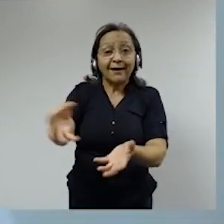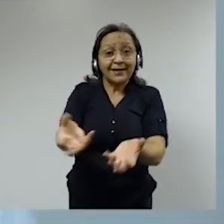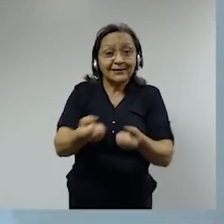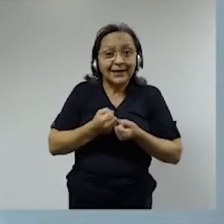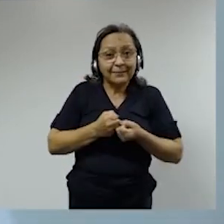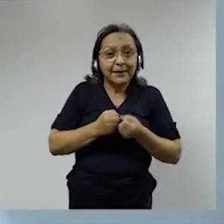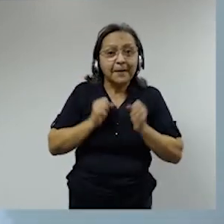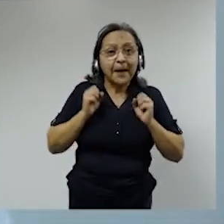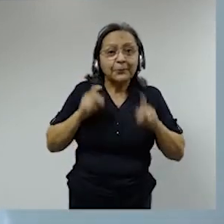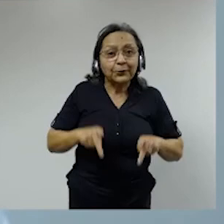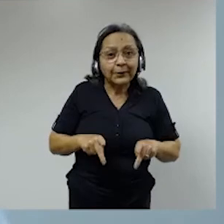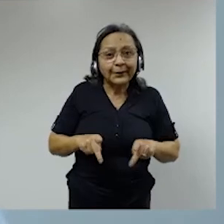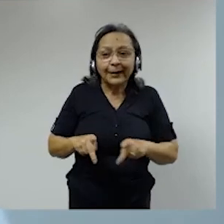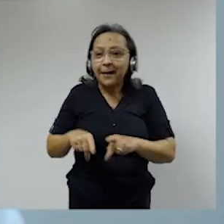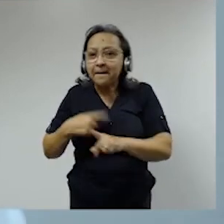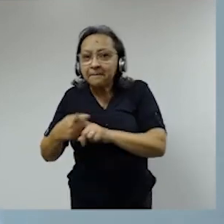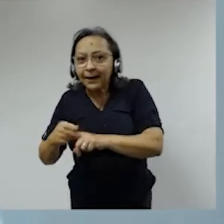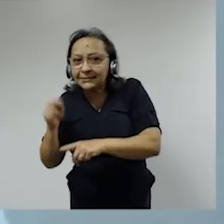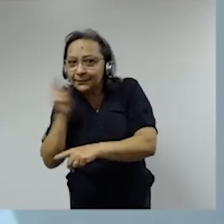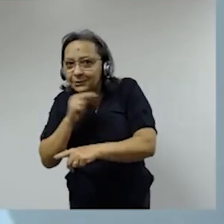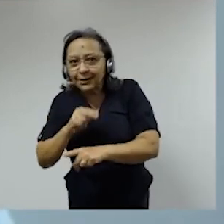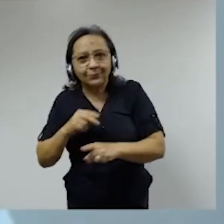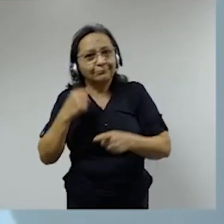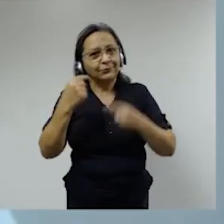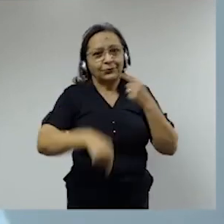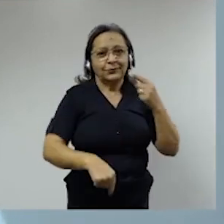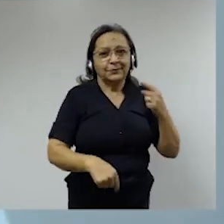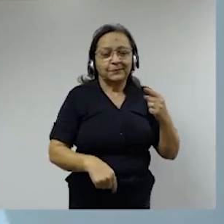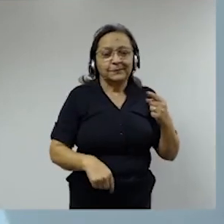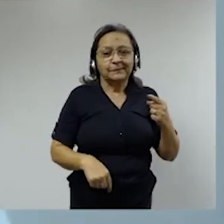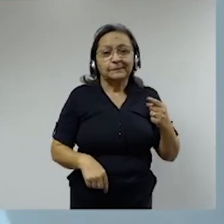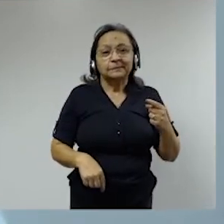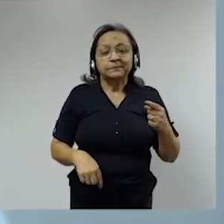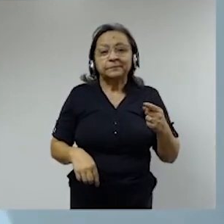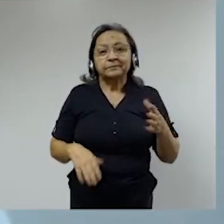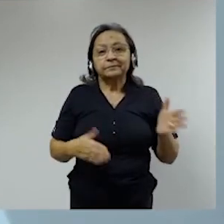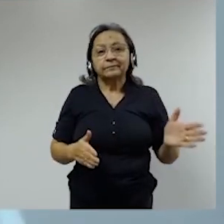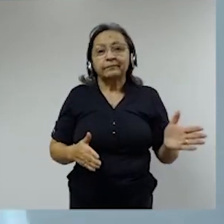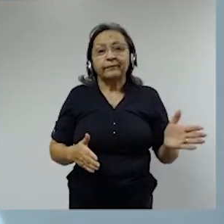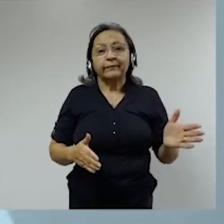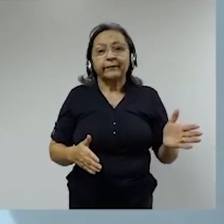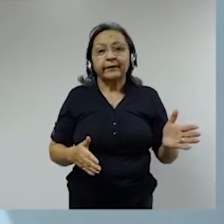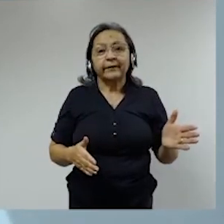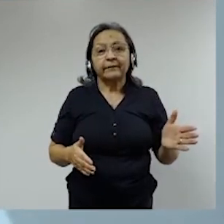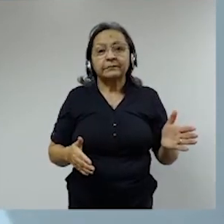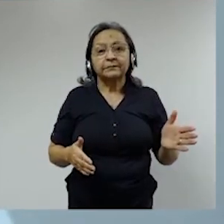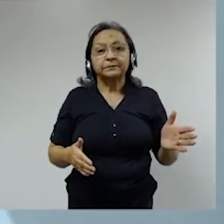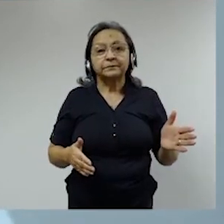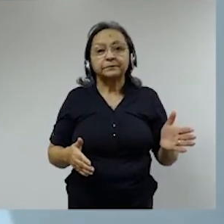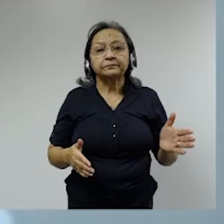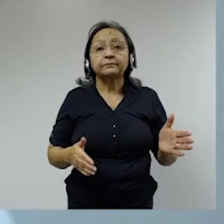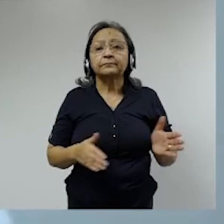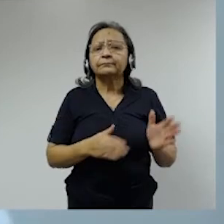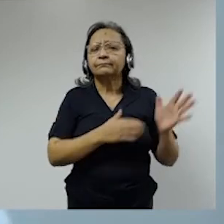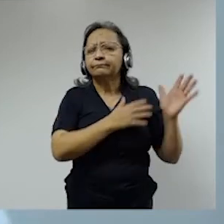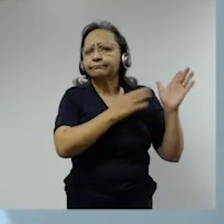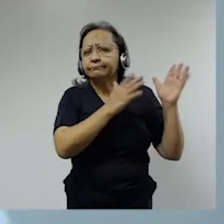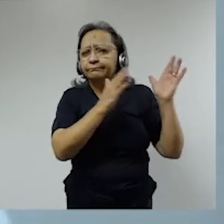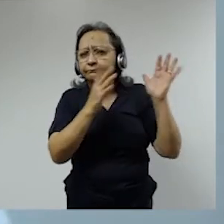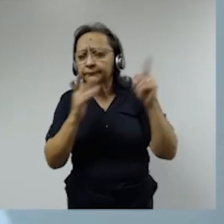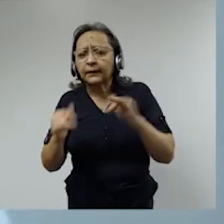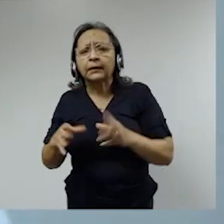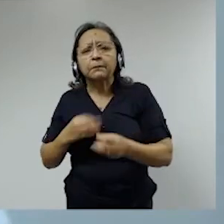aposentadoria, não pode receber o benefício emergencial. E aí, diante de todo o